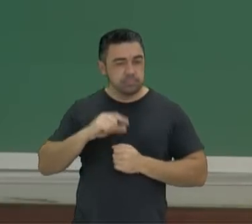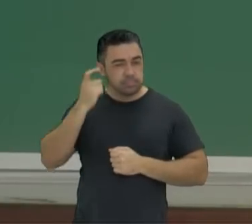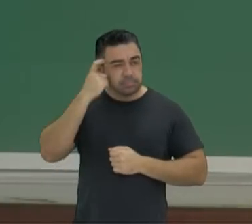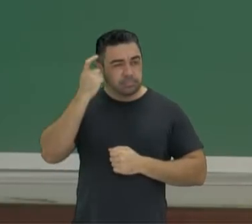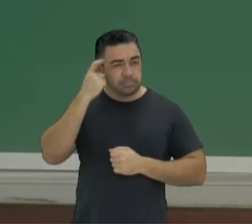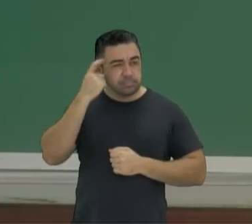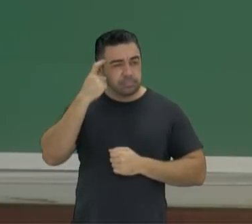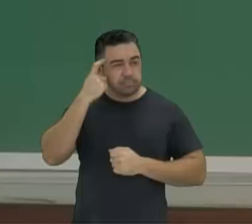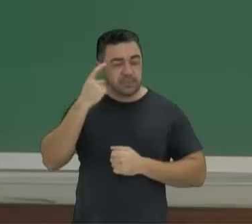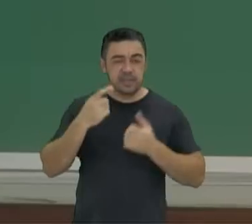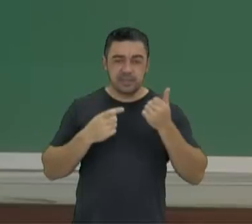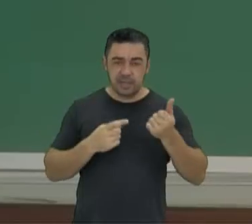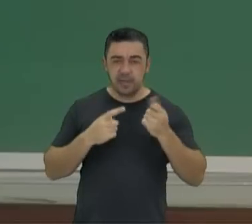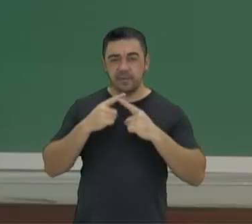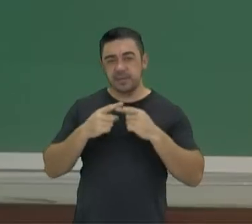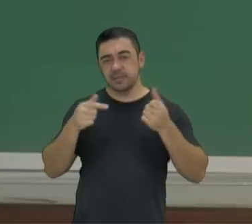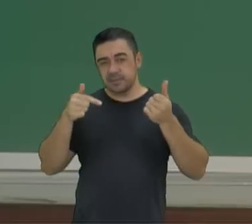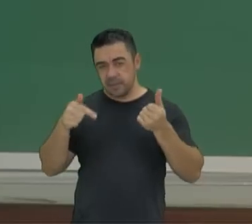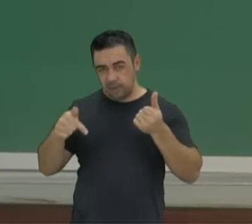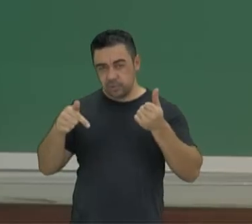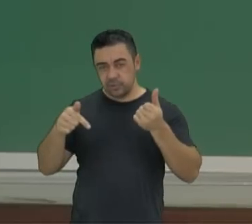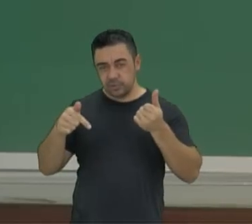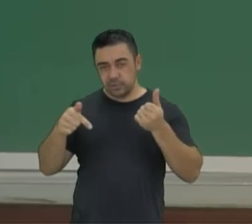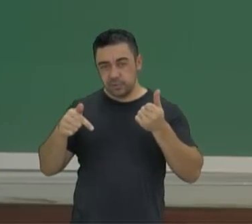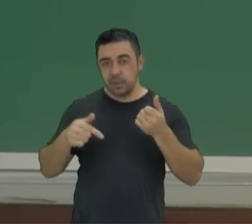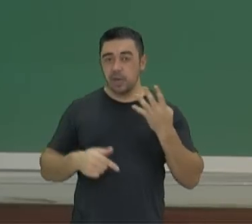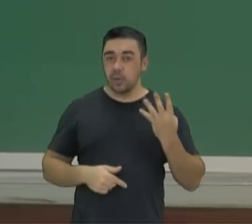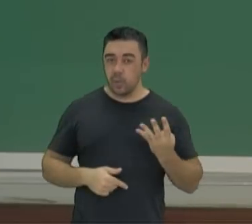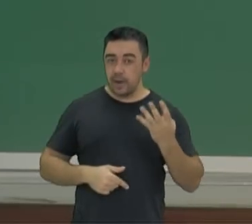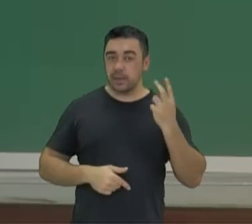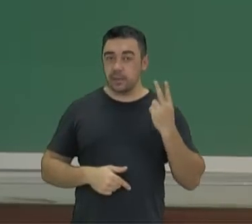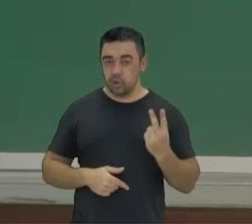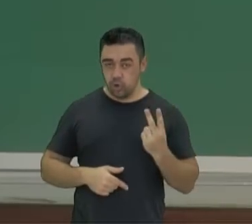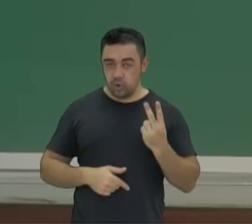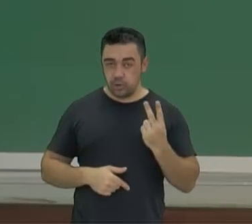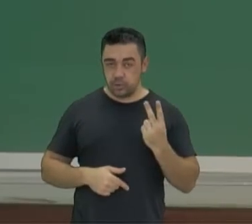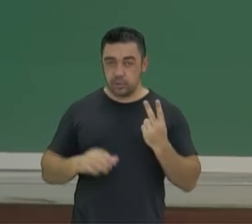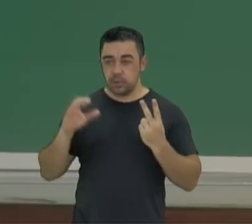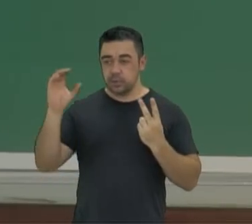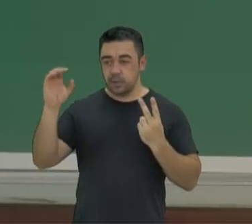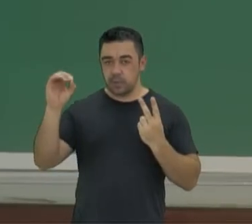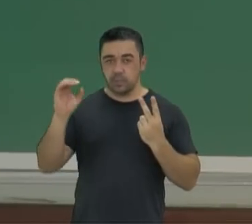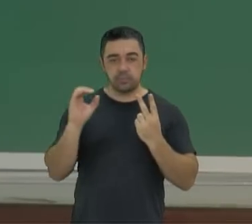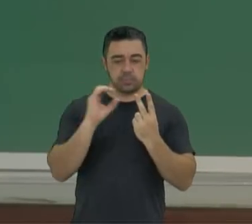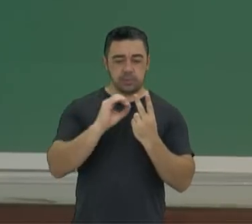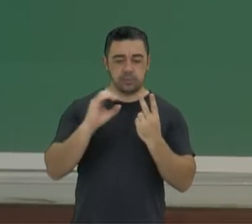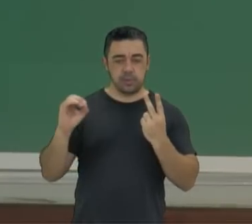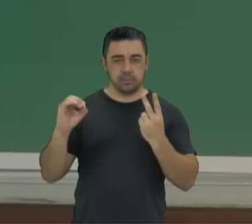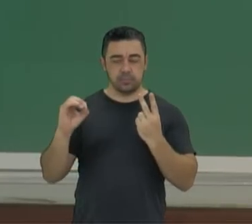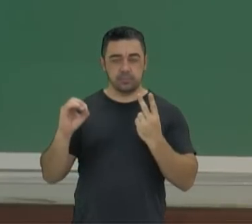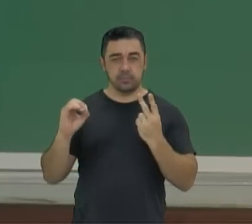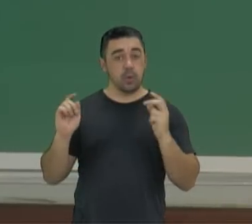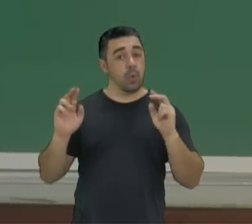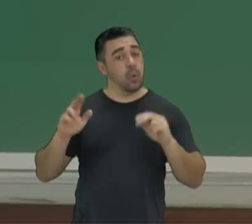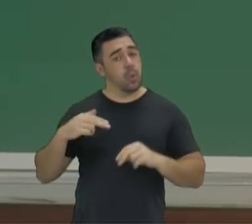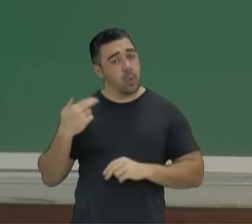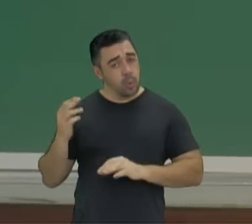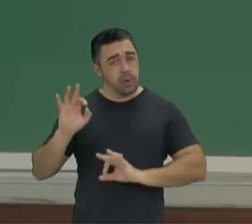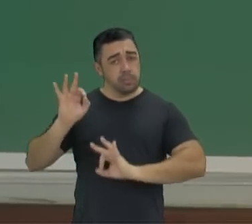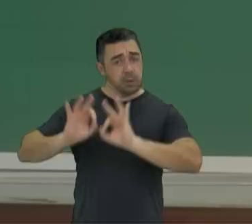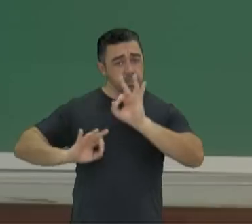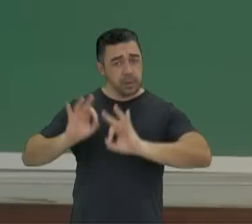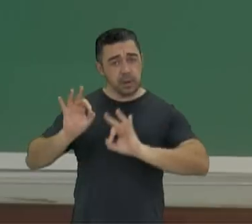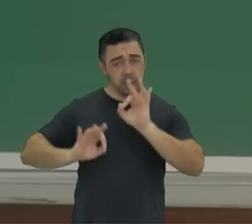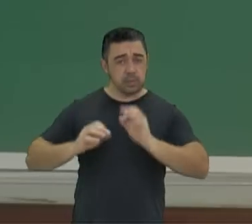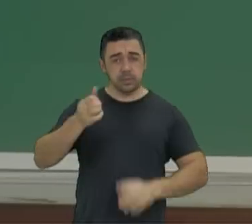posso fazer? 6 vezes 7, 42. 2 zeros, 2 zeros. Ou eu posso montar a